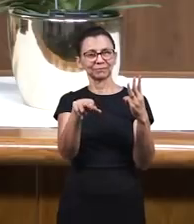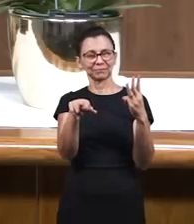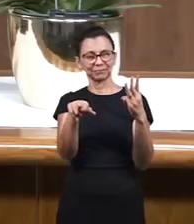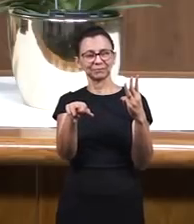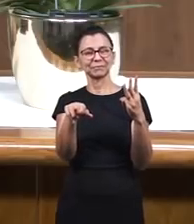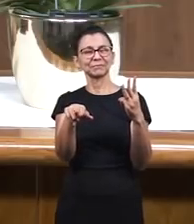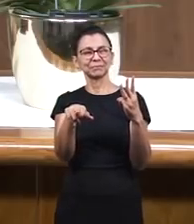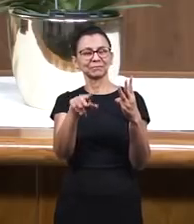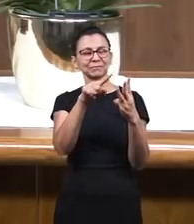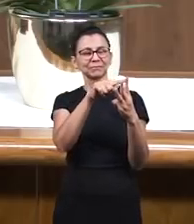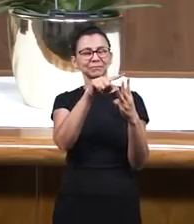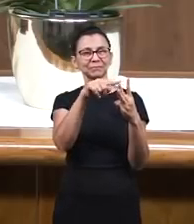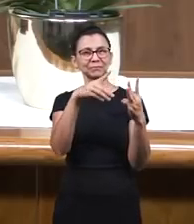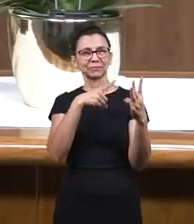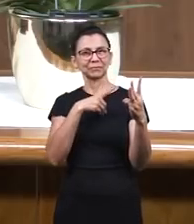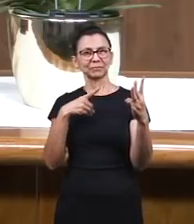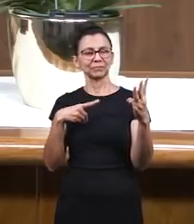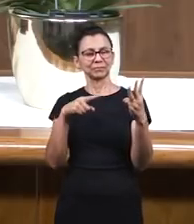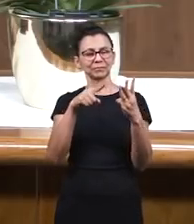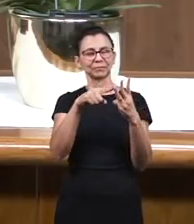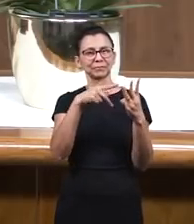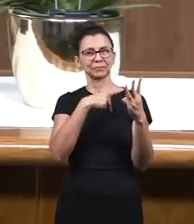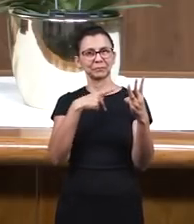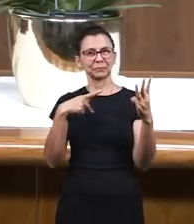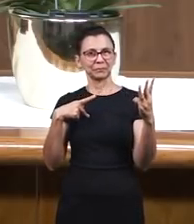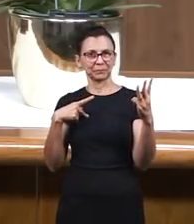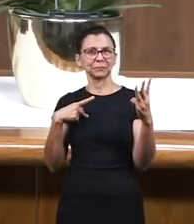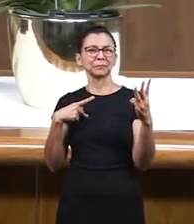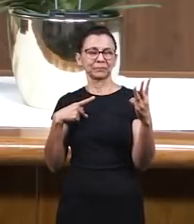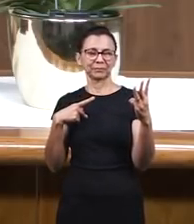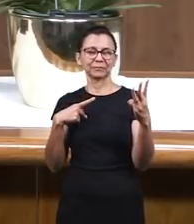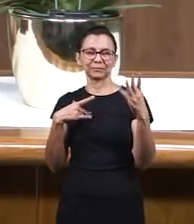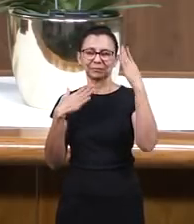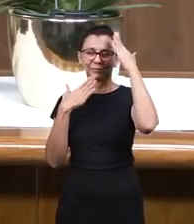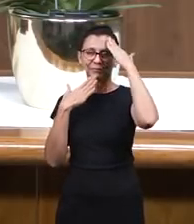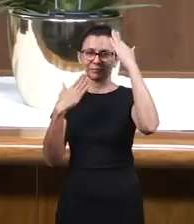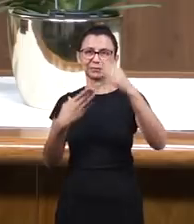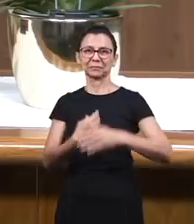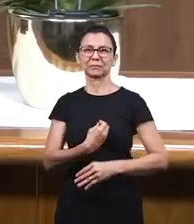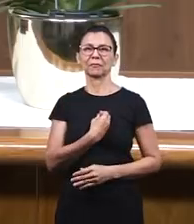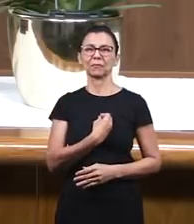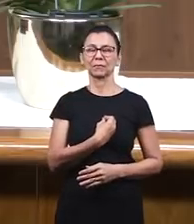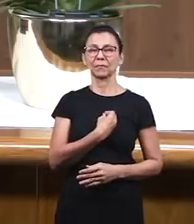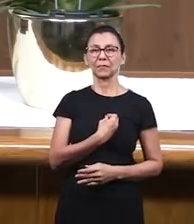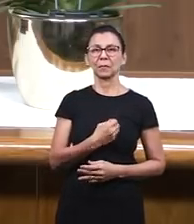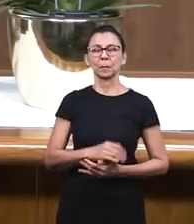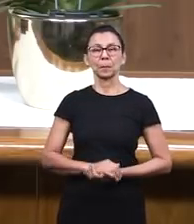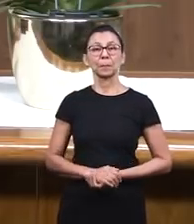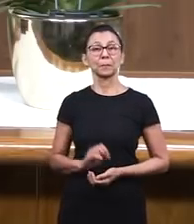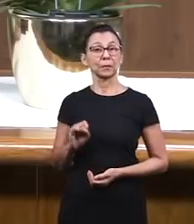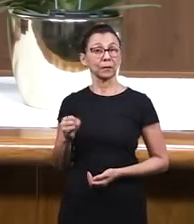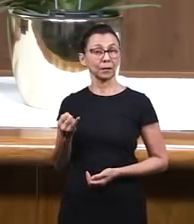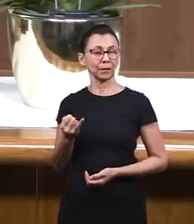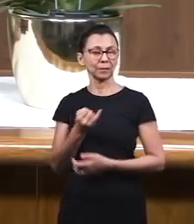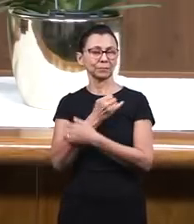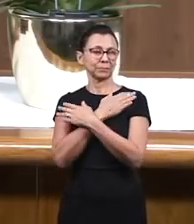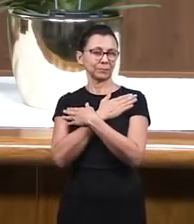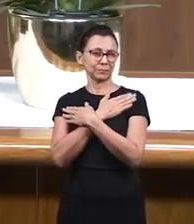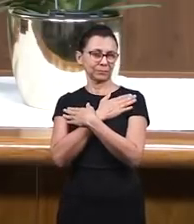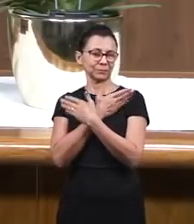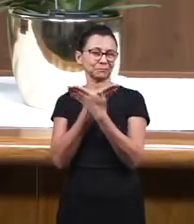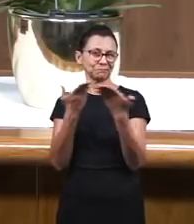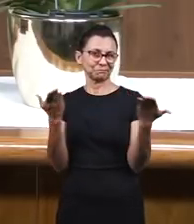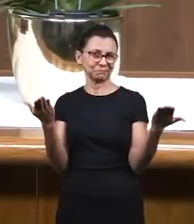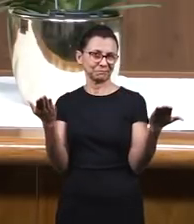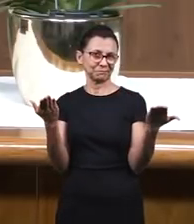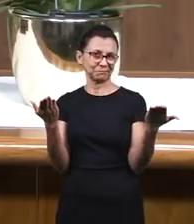companheiro, pastor Anderson Rosa, pela sua participação. E aproveito para mandar um grande abraço aos irmãos do